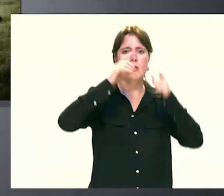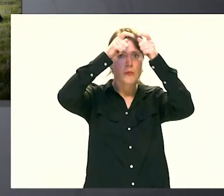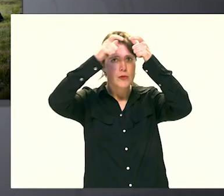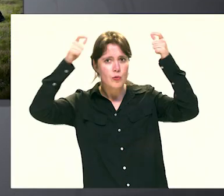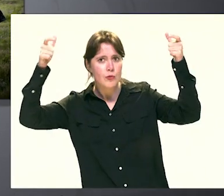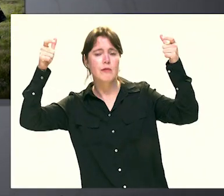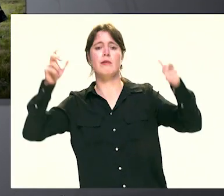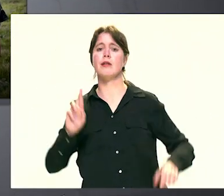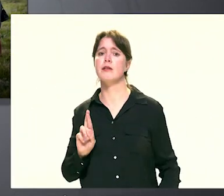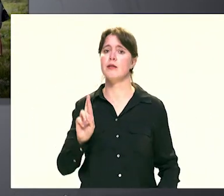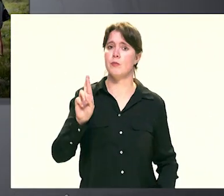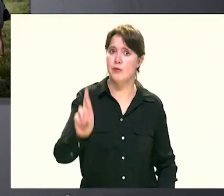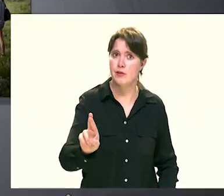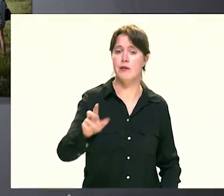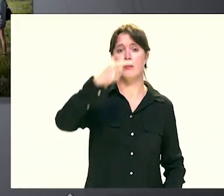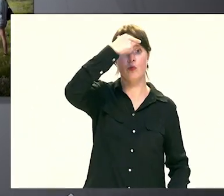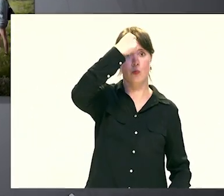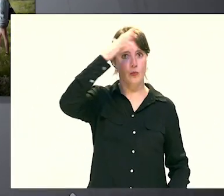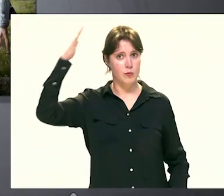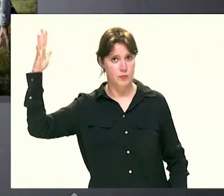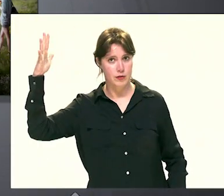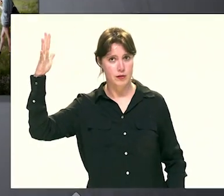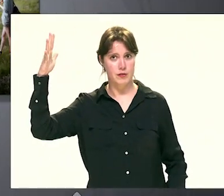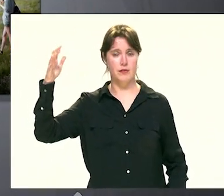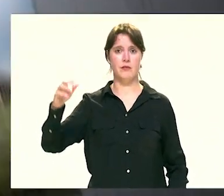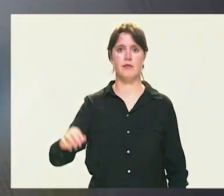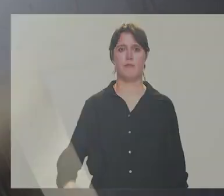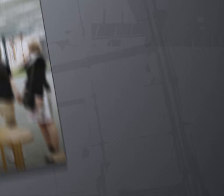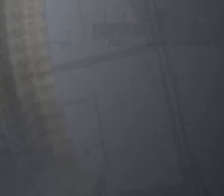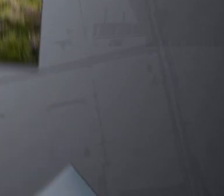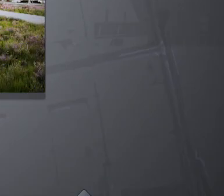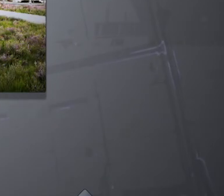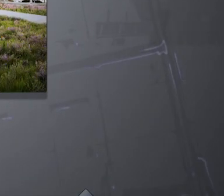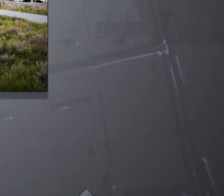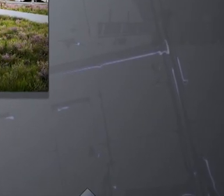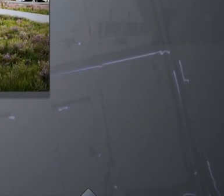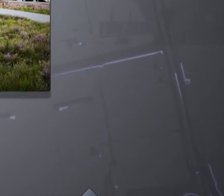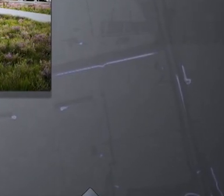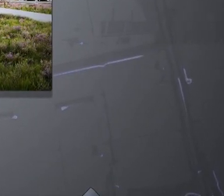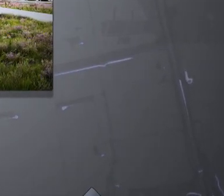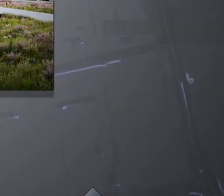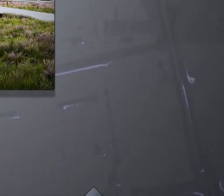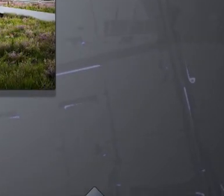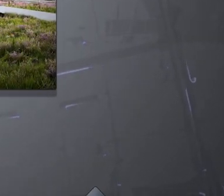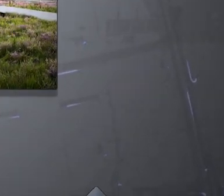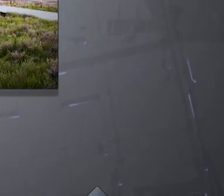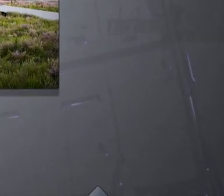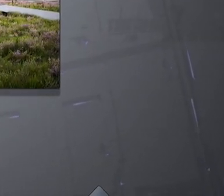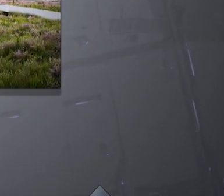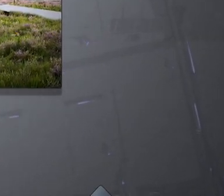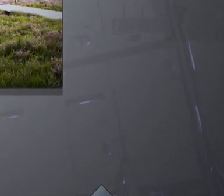acadêmico-científico-cultural de praticamente todas as áreas de conhecimento representadas na Unipampa.